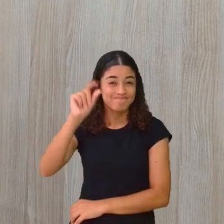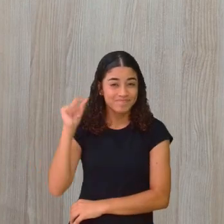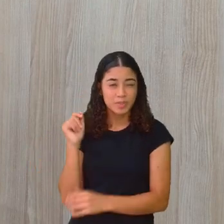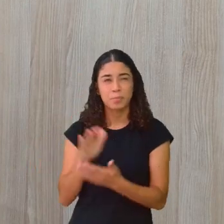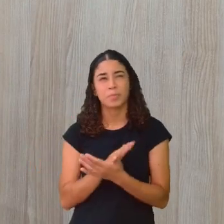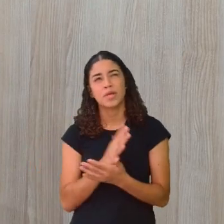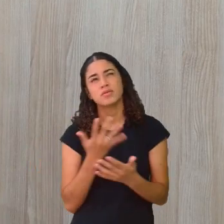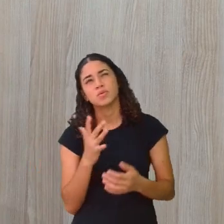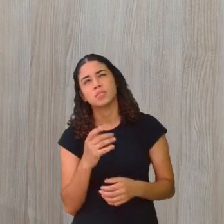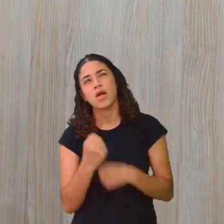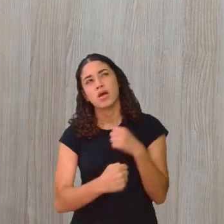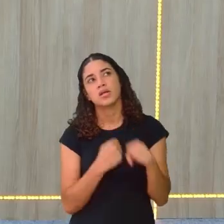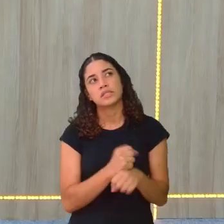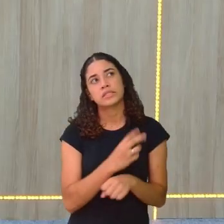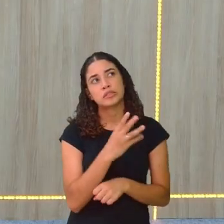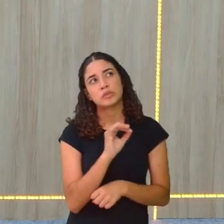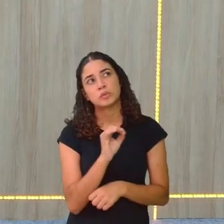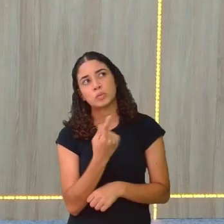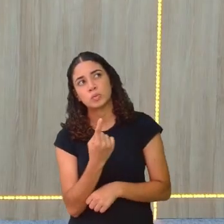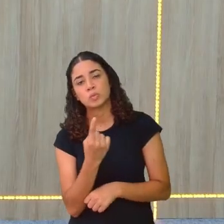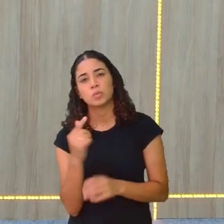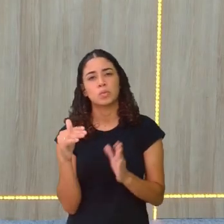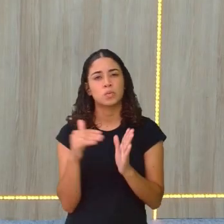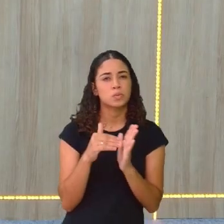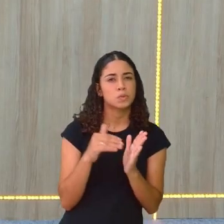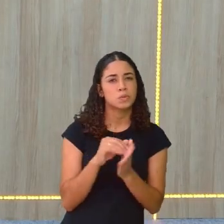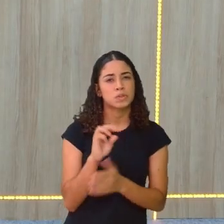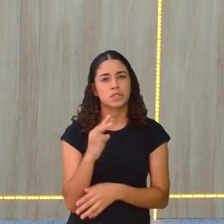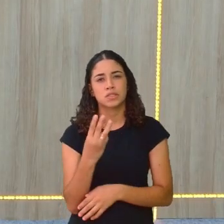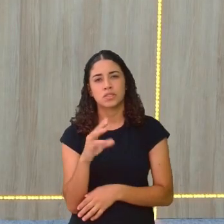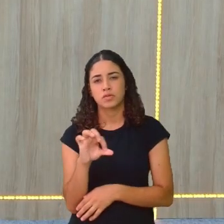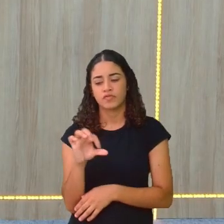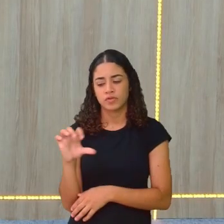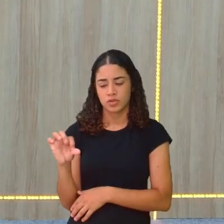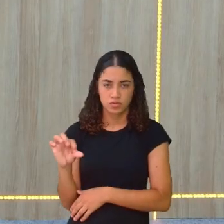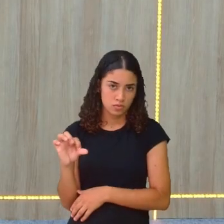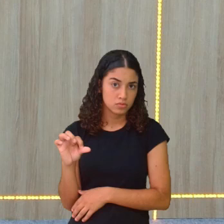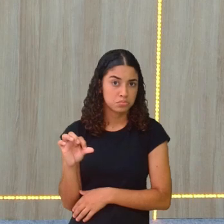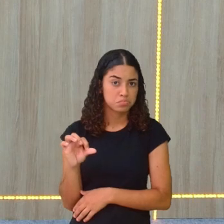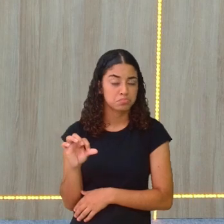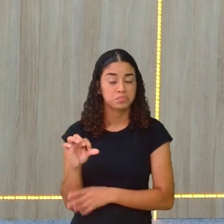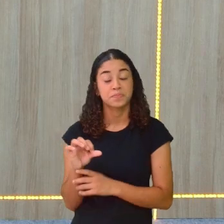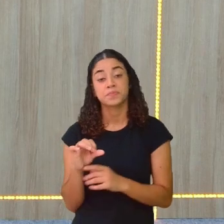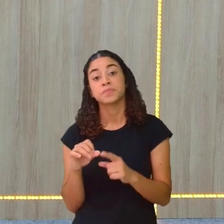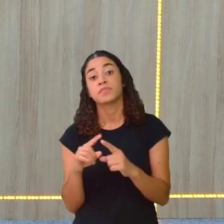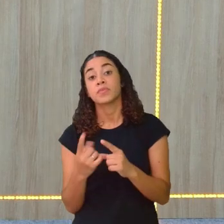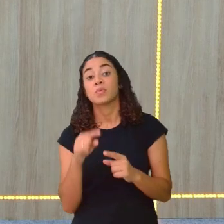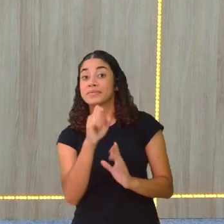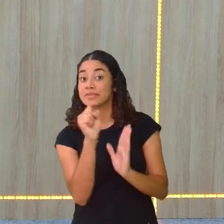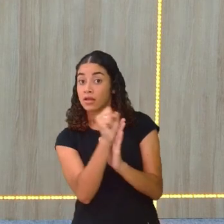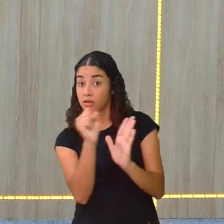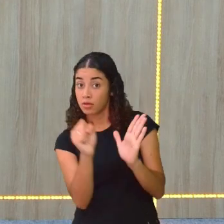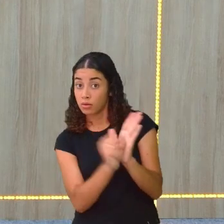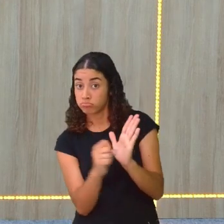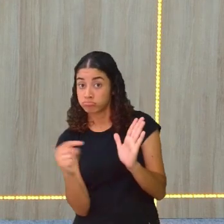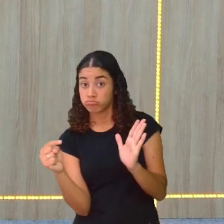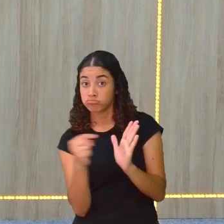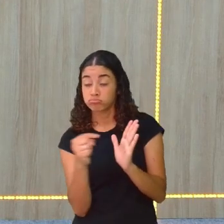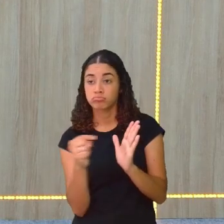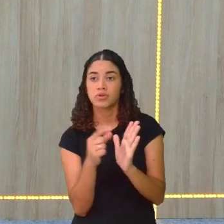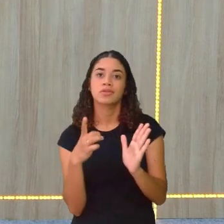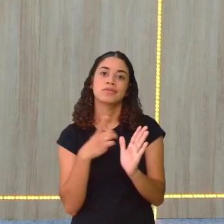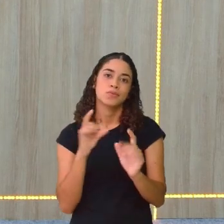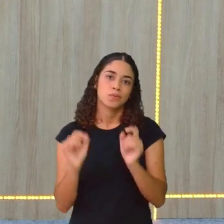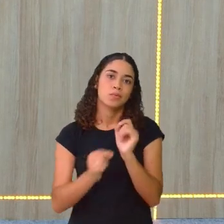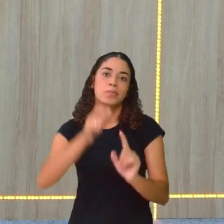anos 301 e 399, ali a gente tem o século IV. E nesse século, né, a gente tem a figura